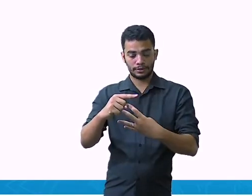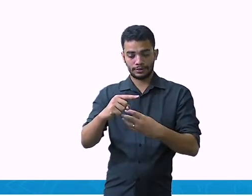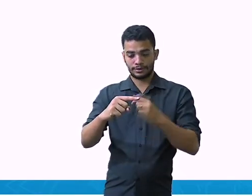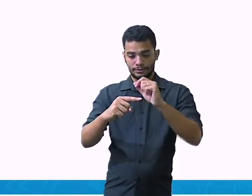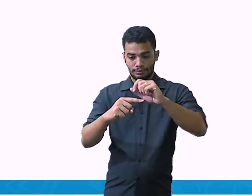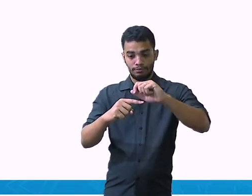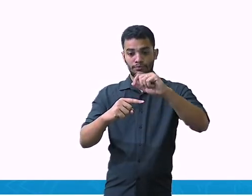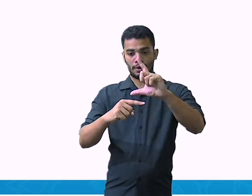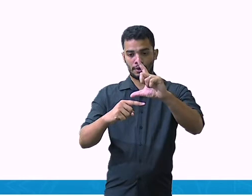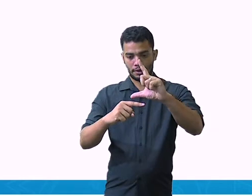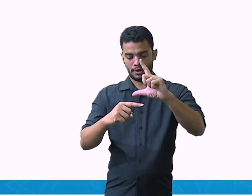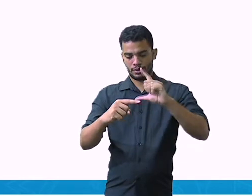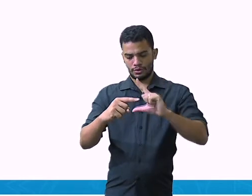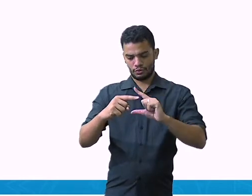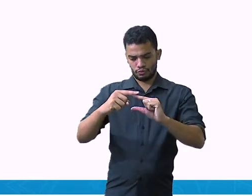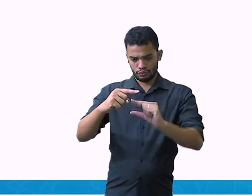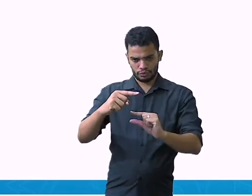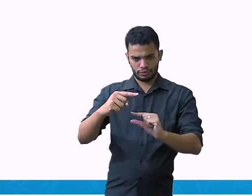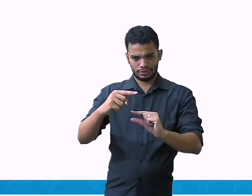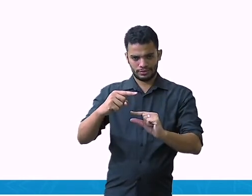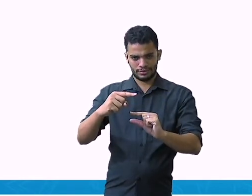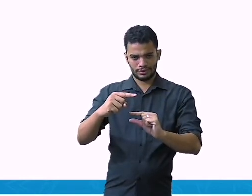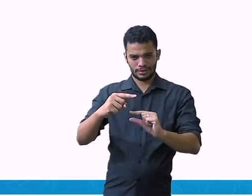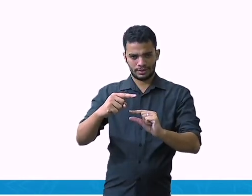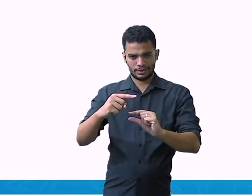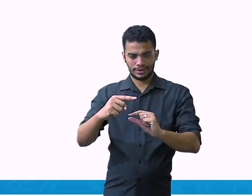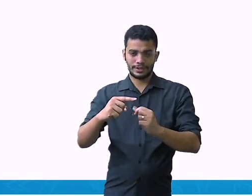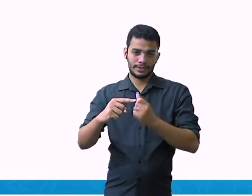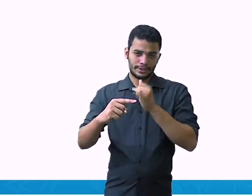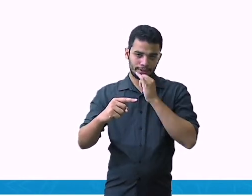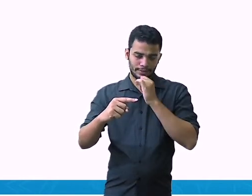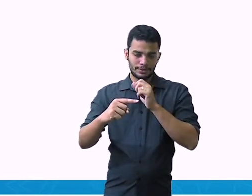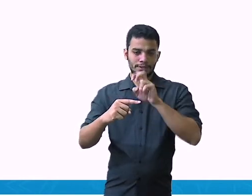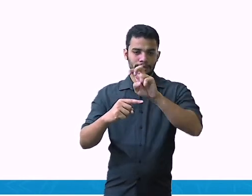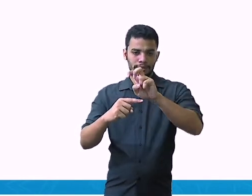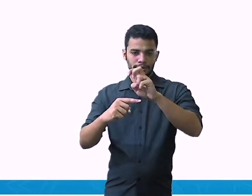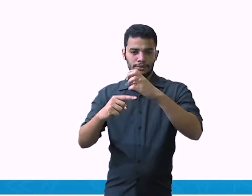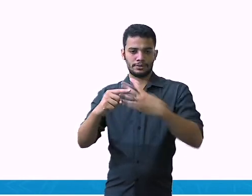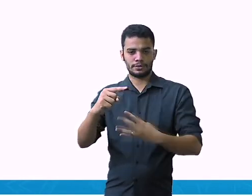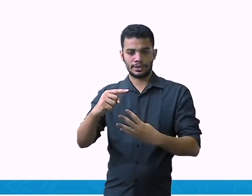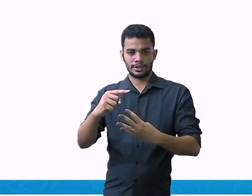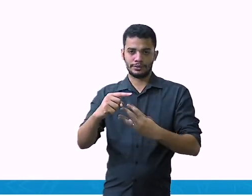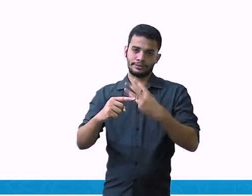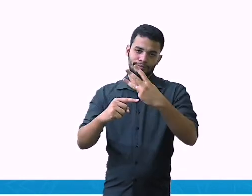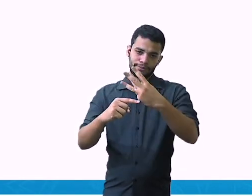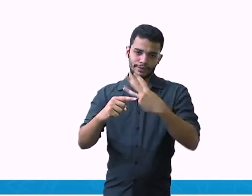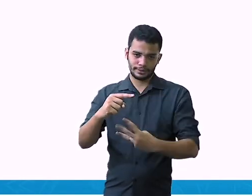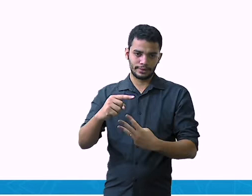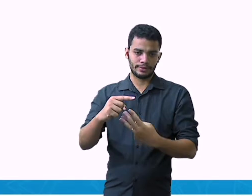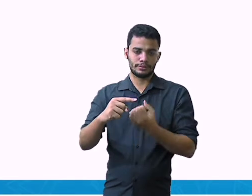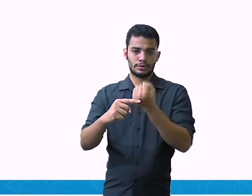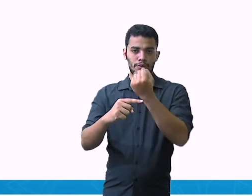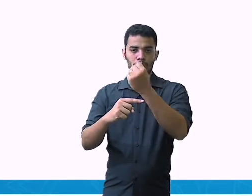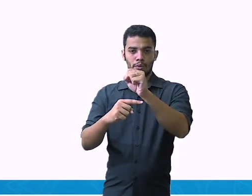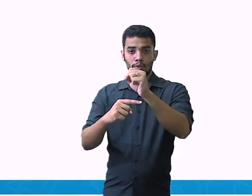exemplo, 5/4, 3/3, 8/3 e etc.